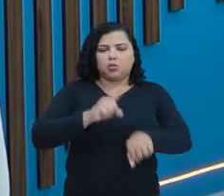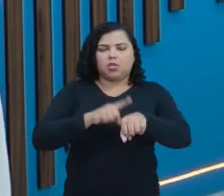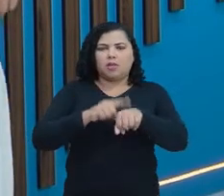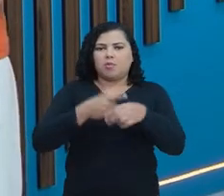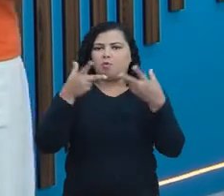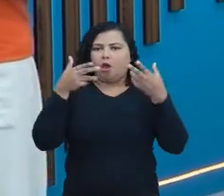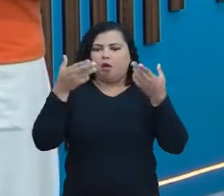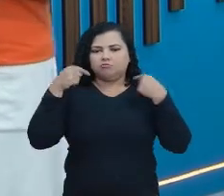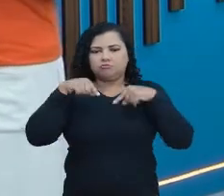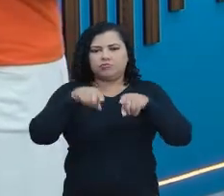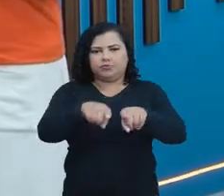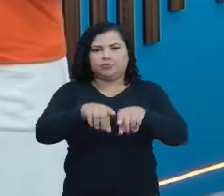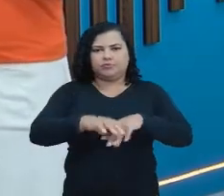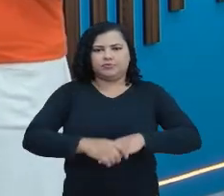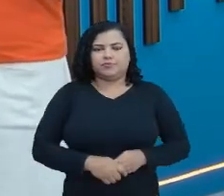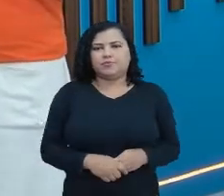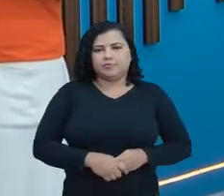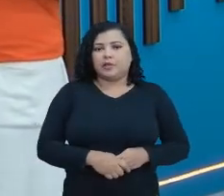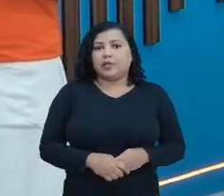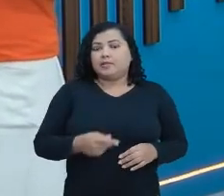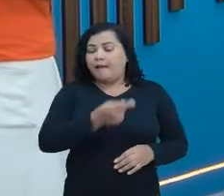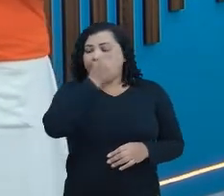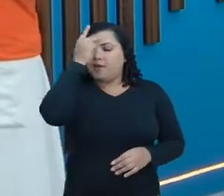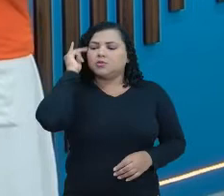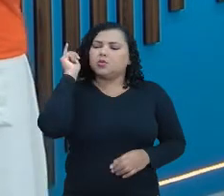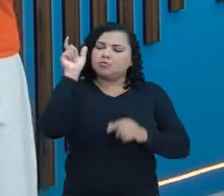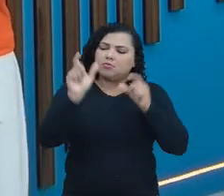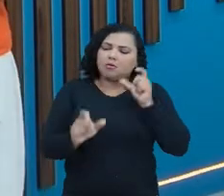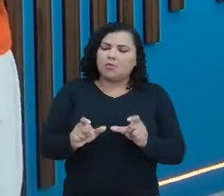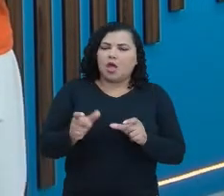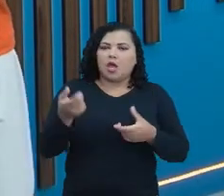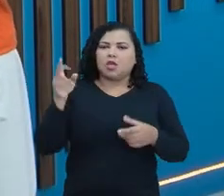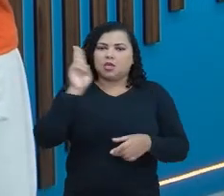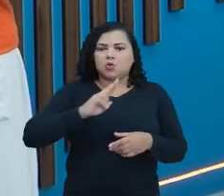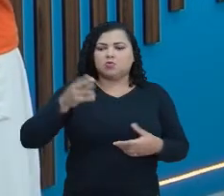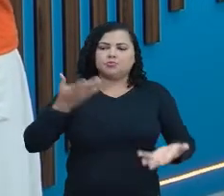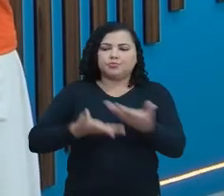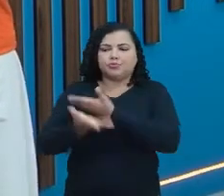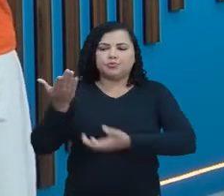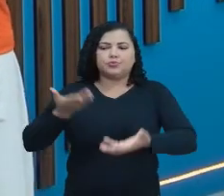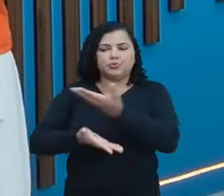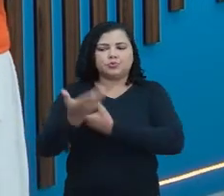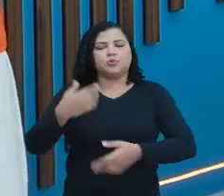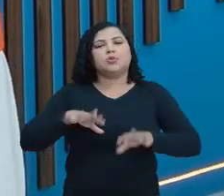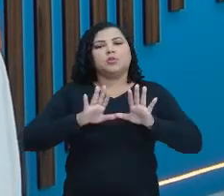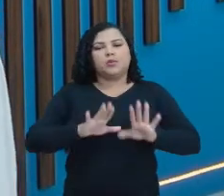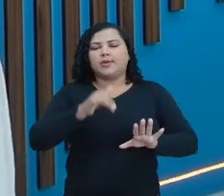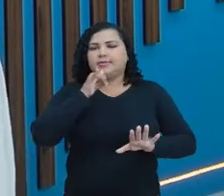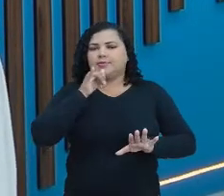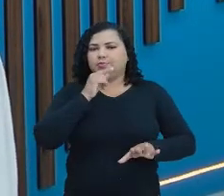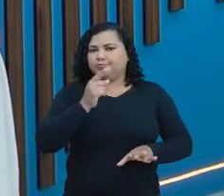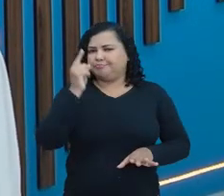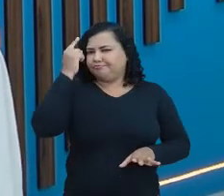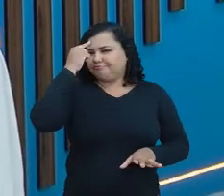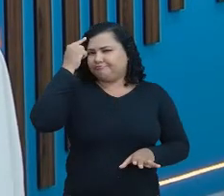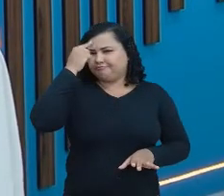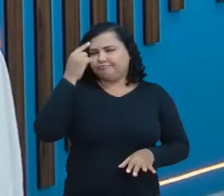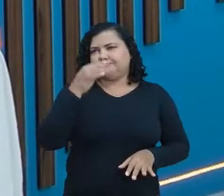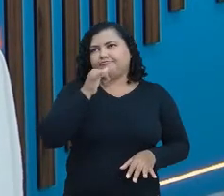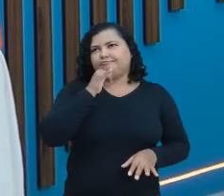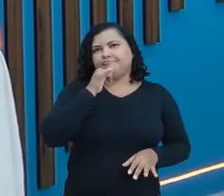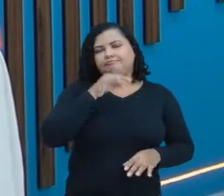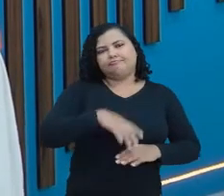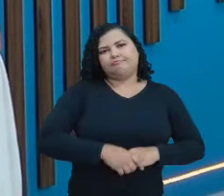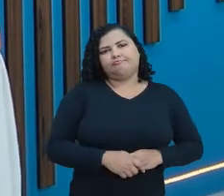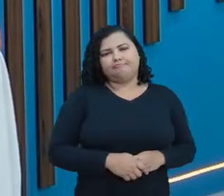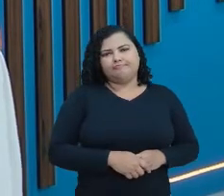tá? Entre os participantes. Então, o chat se a gente pensar, por exemplo,